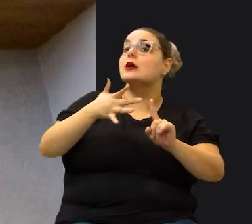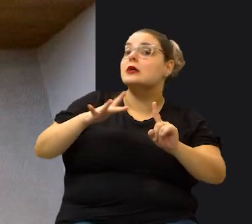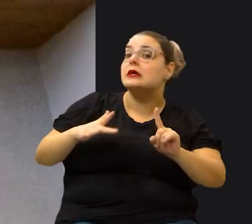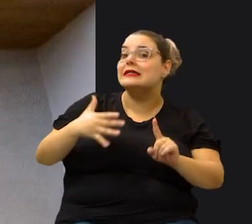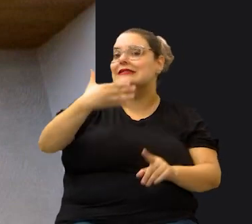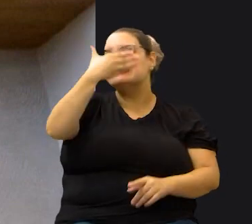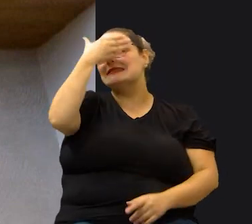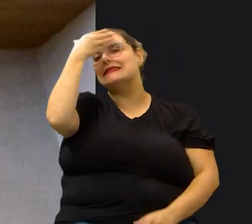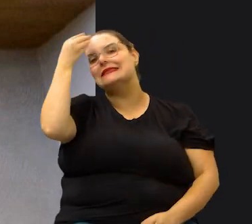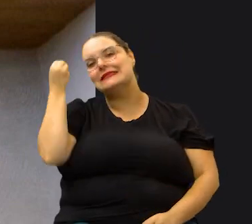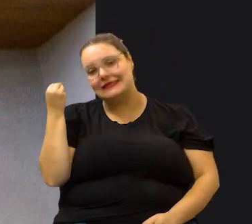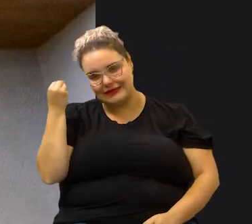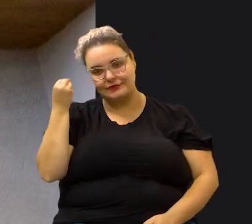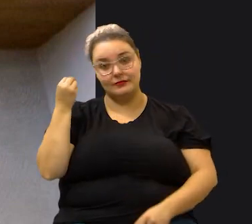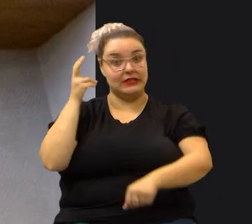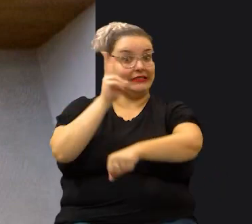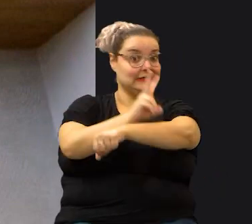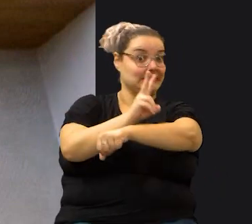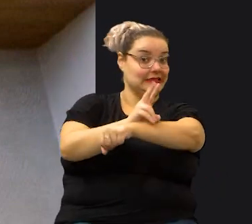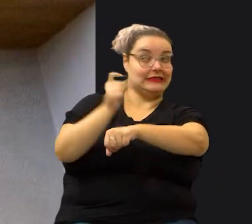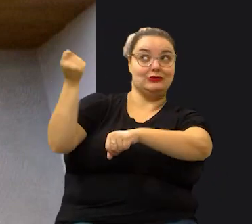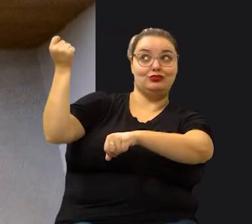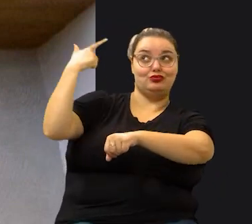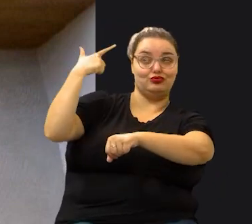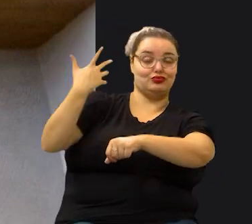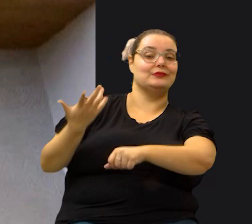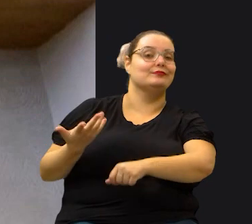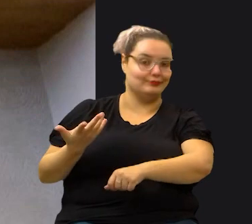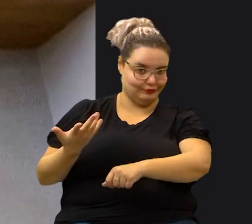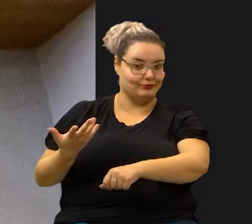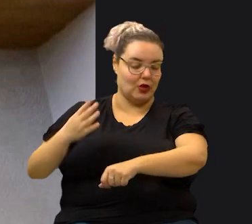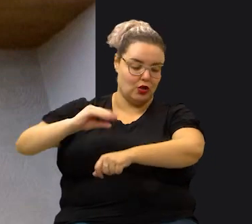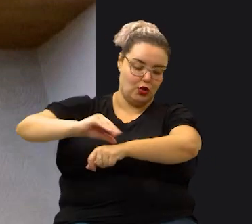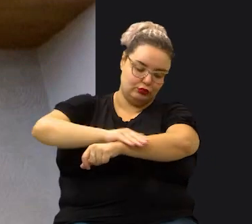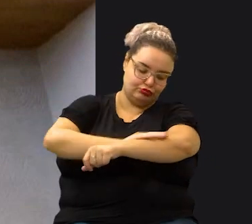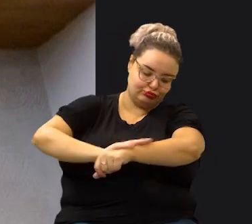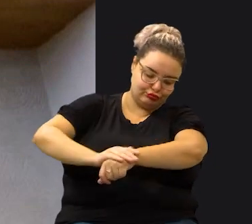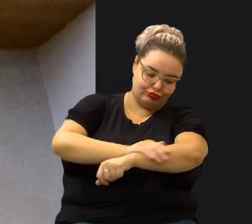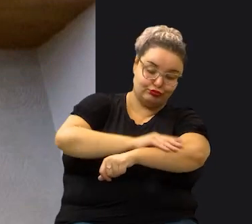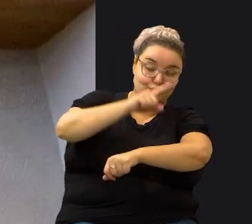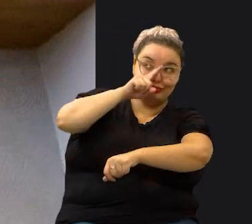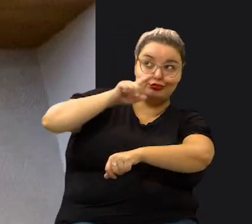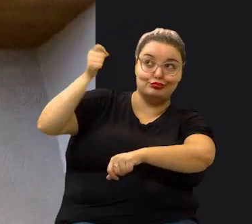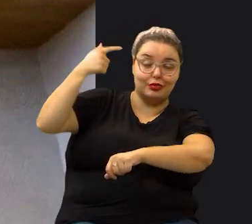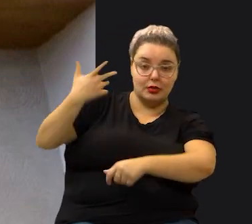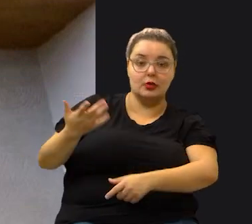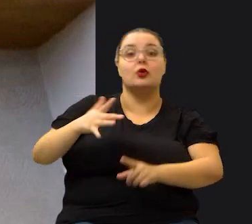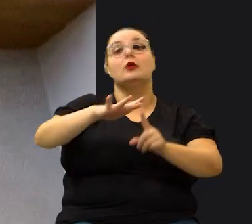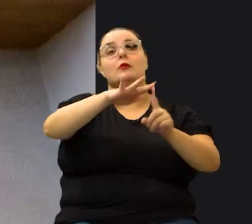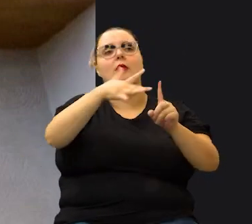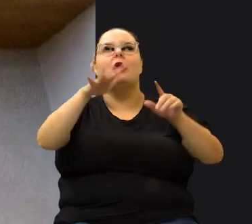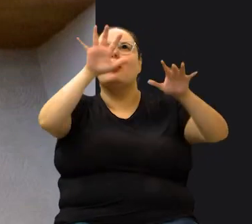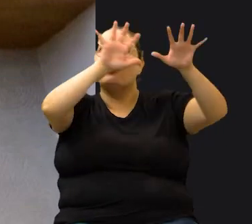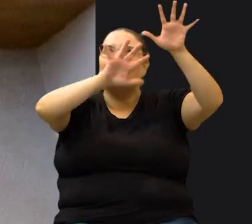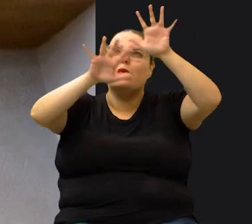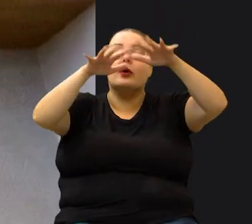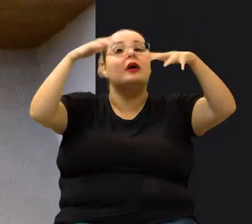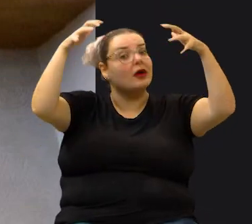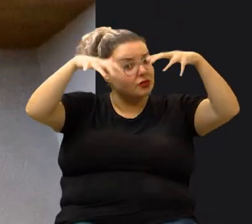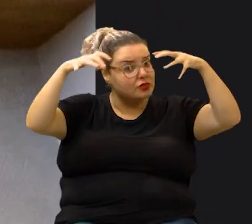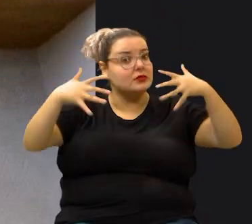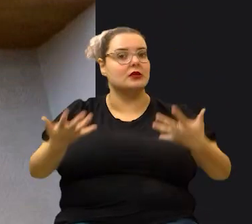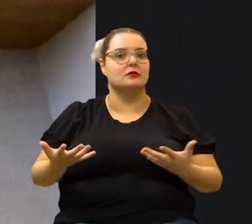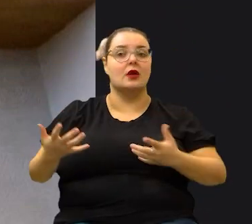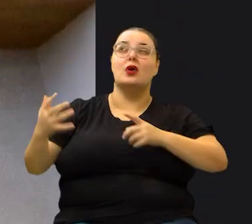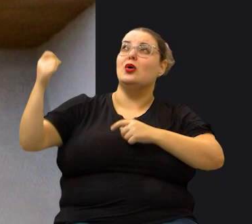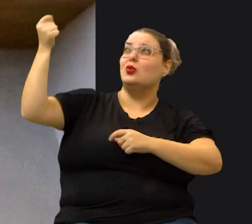é as pessoas esquecerem de aplicar o protetor solar. A gente sabe que mesmo no período do outono, mesmo nos dias nublados e até